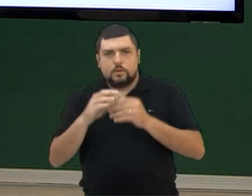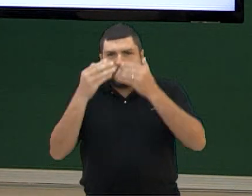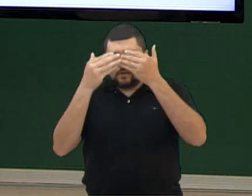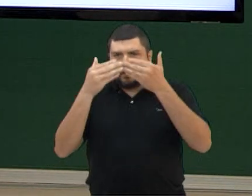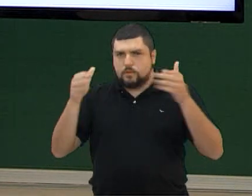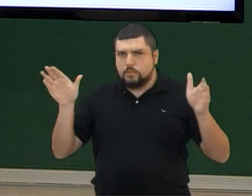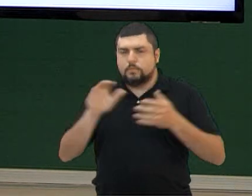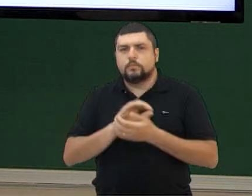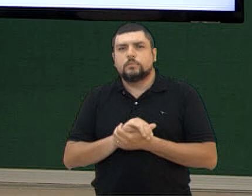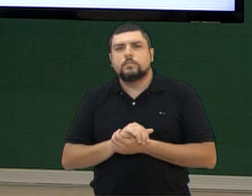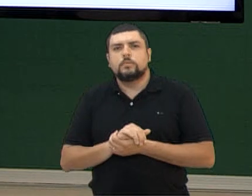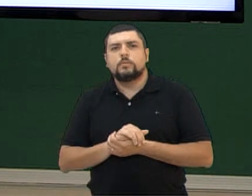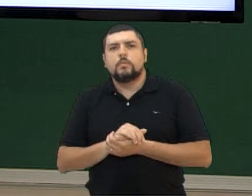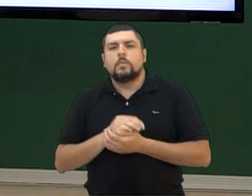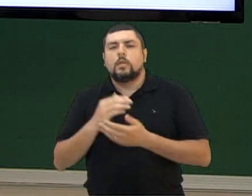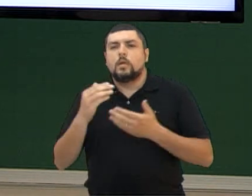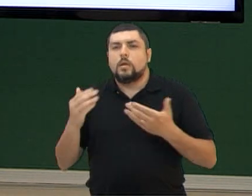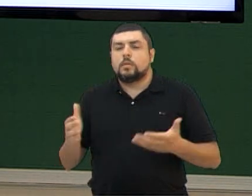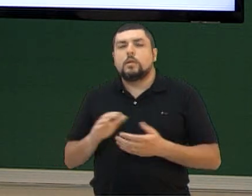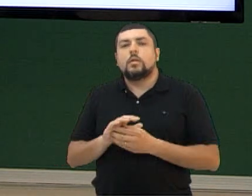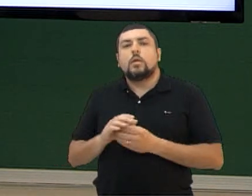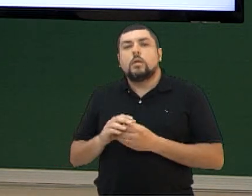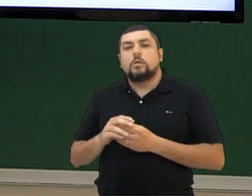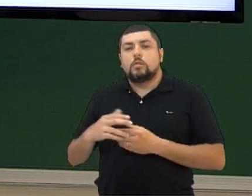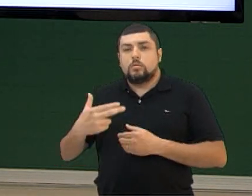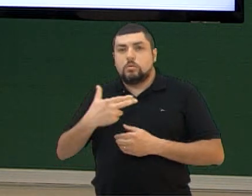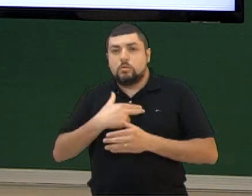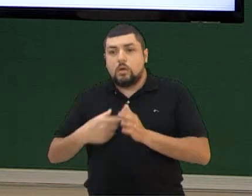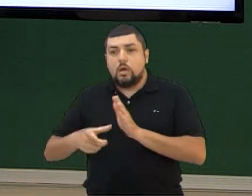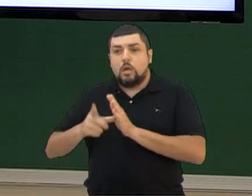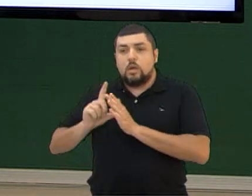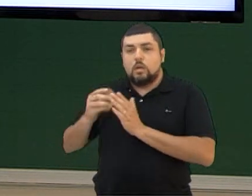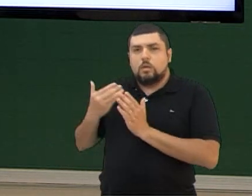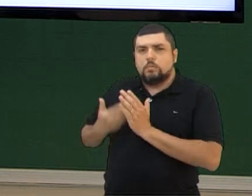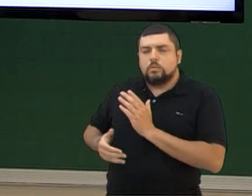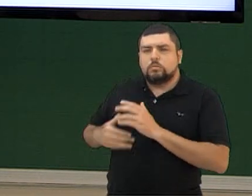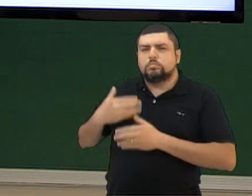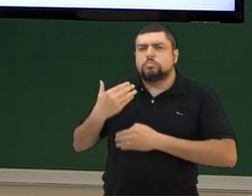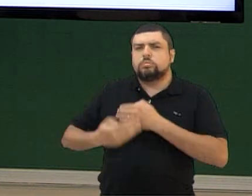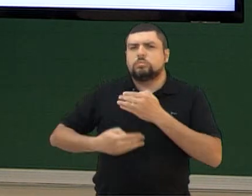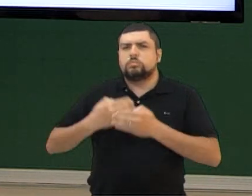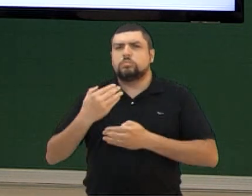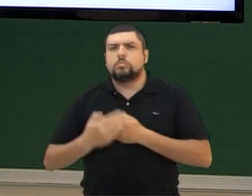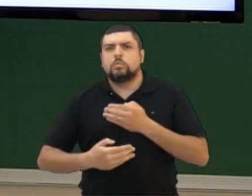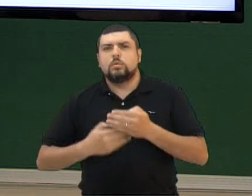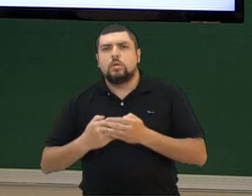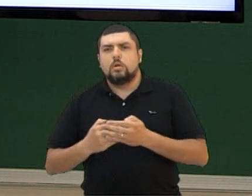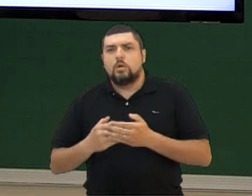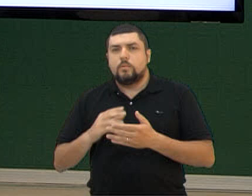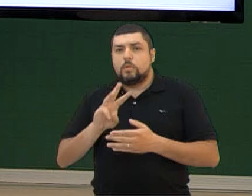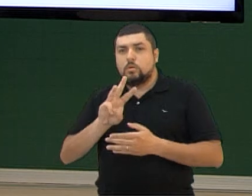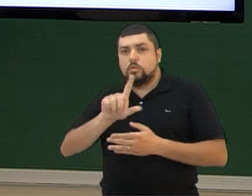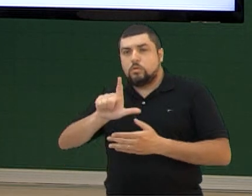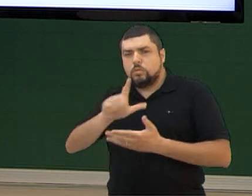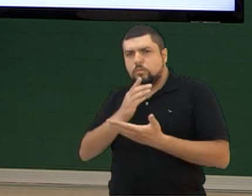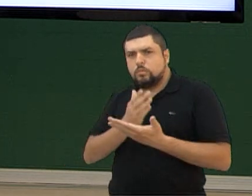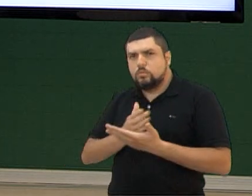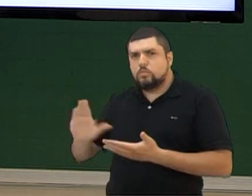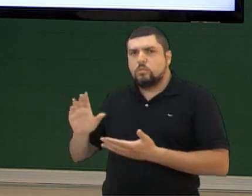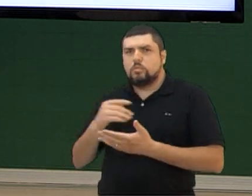de 30, era o candidato perdedor, comanda a Revolução e toma o poder em 1930, depondo o presidente Washington Luiz.